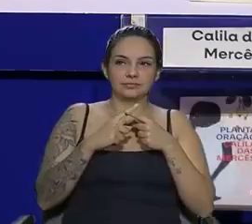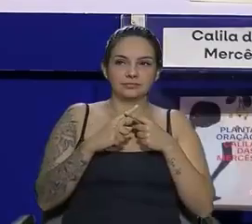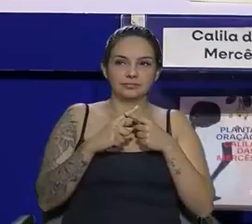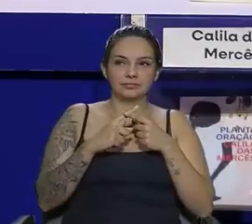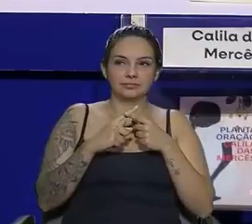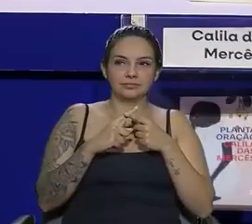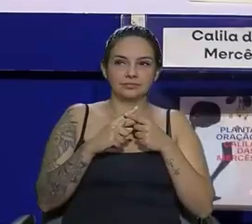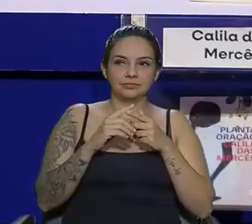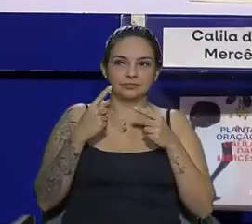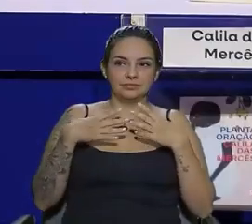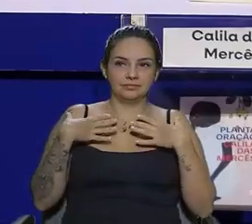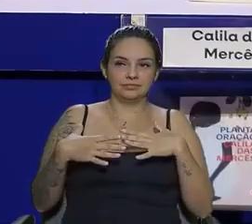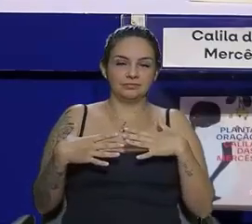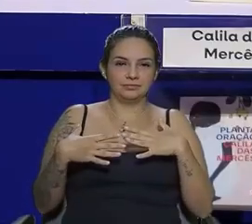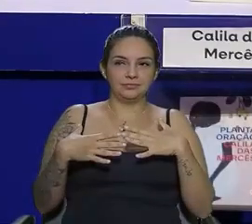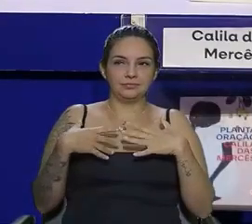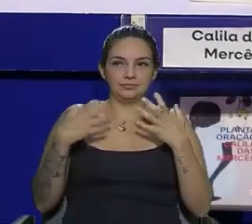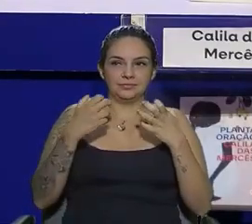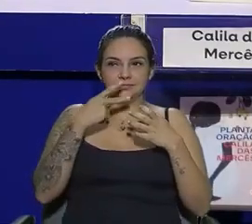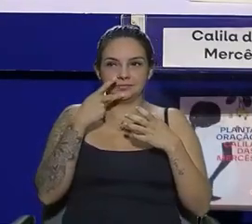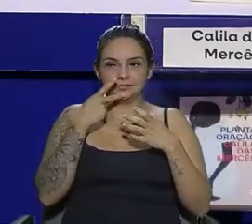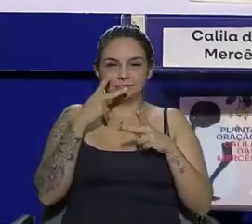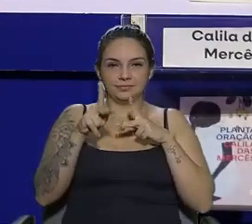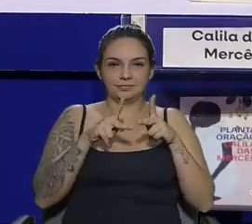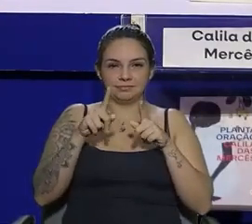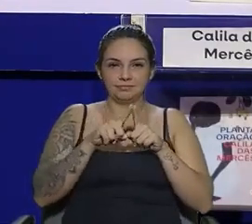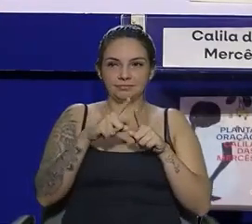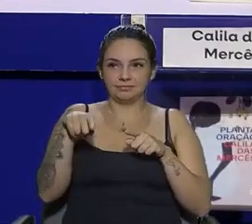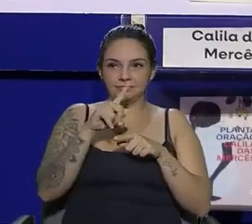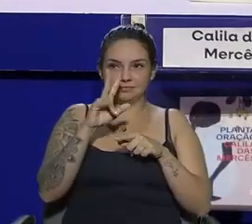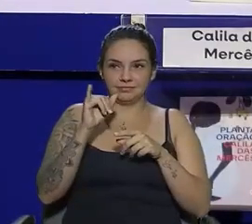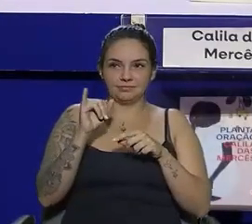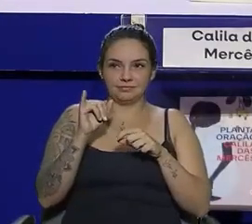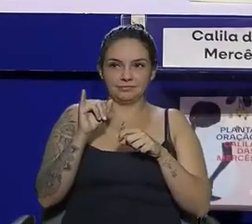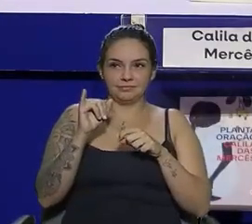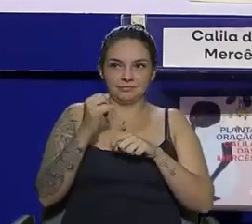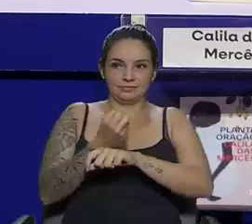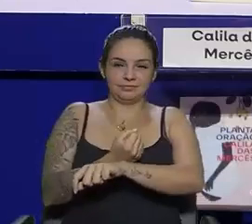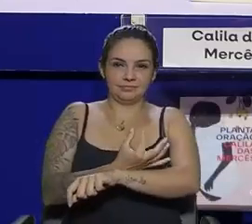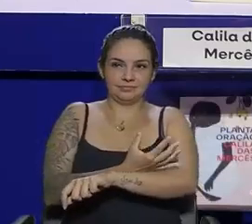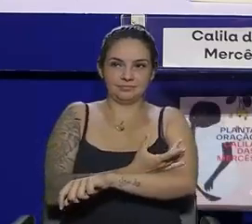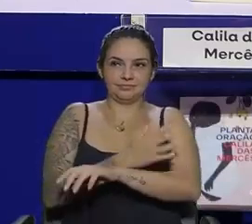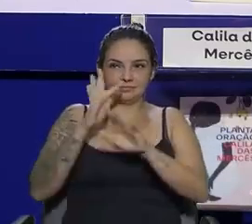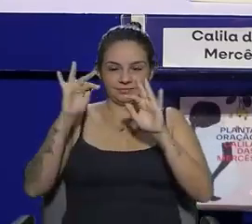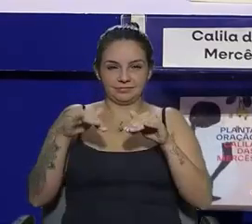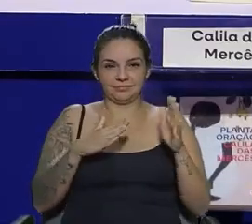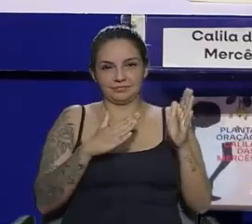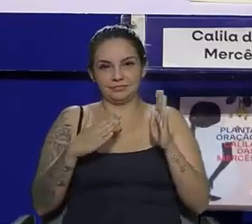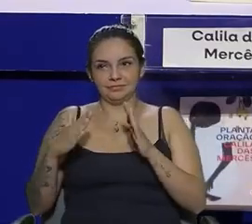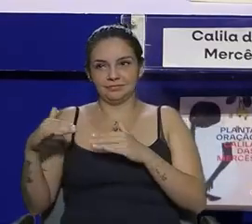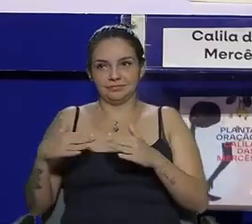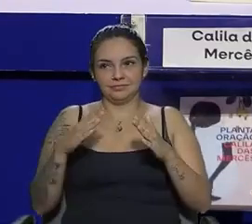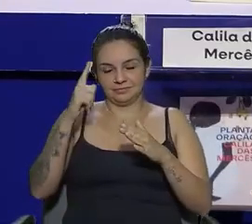que teria que ser essa camisa, porque eu quero dizer publicamente também que a gente vai se emocionando no final de